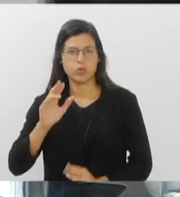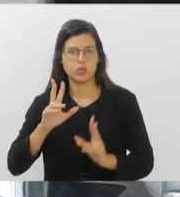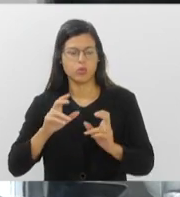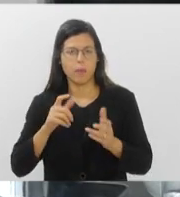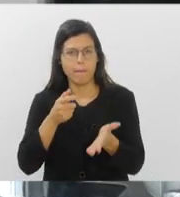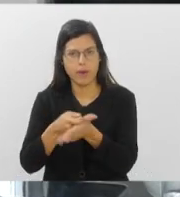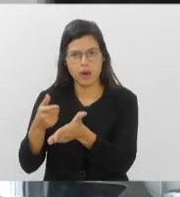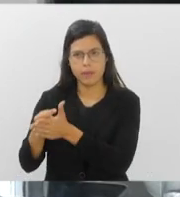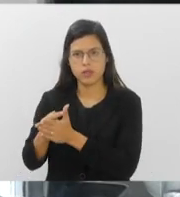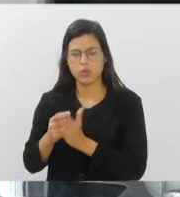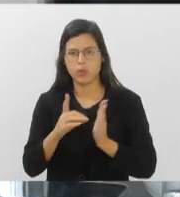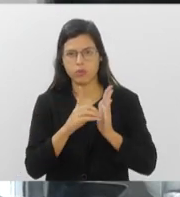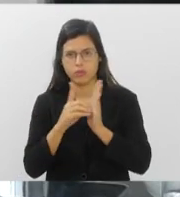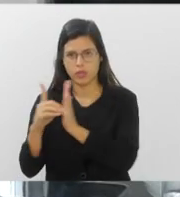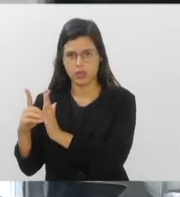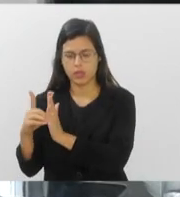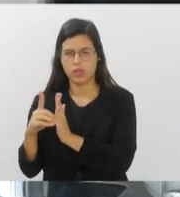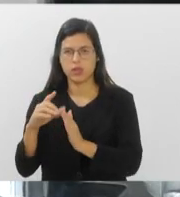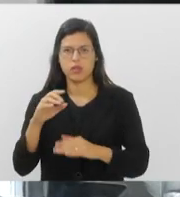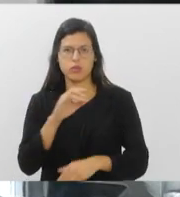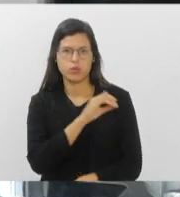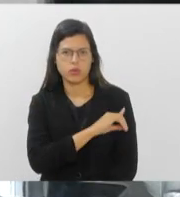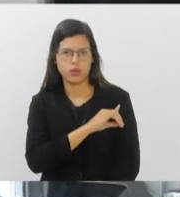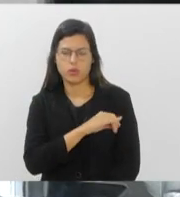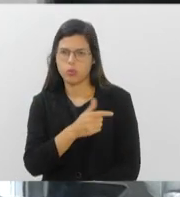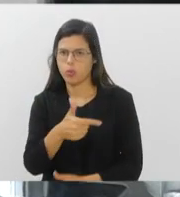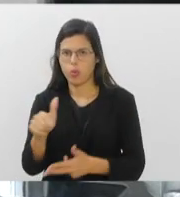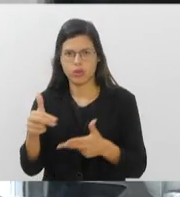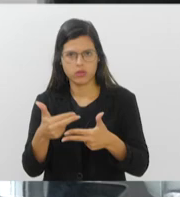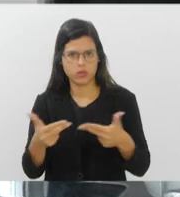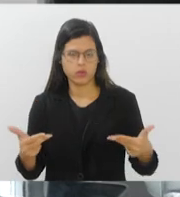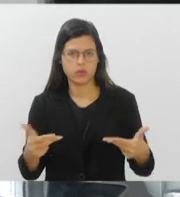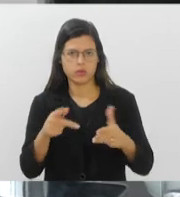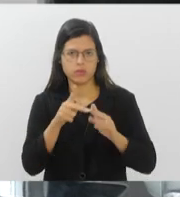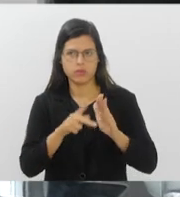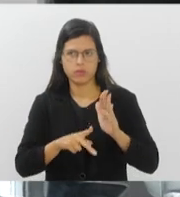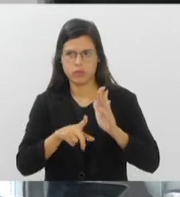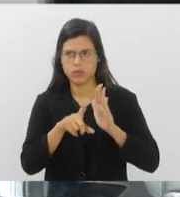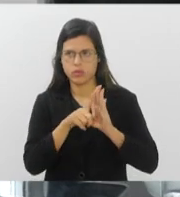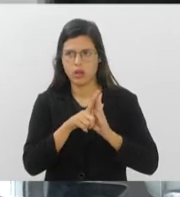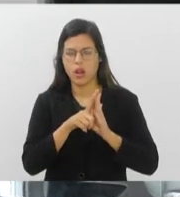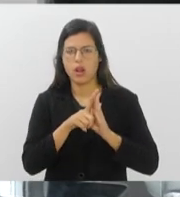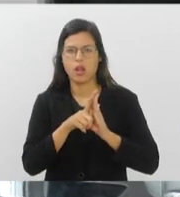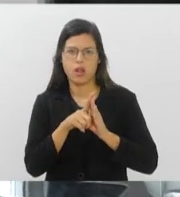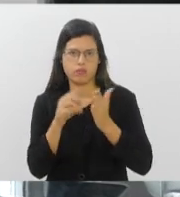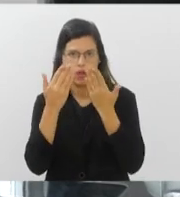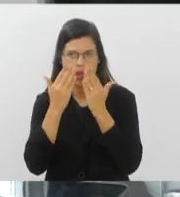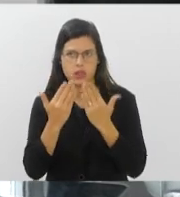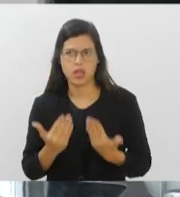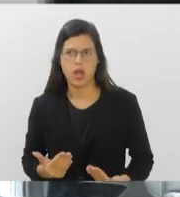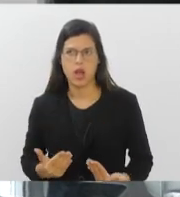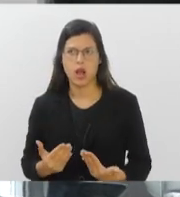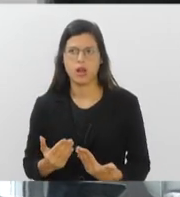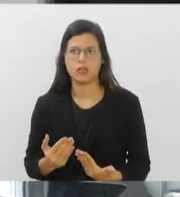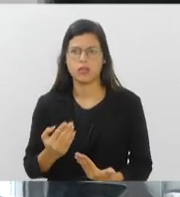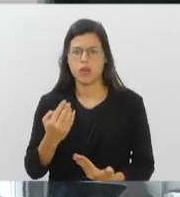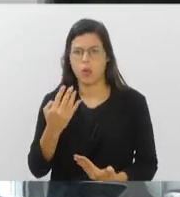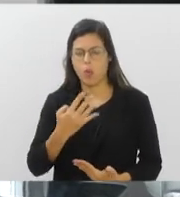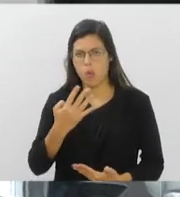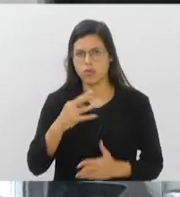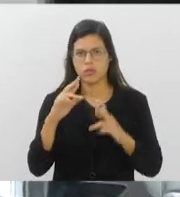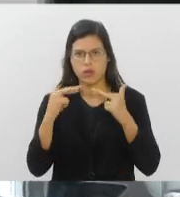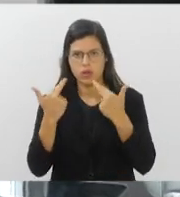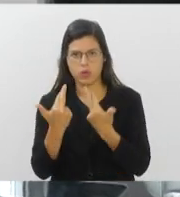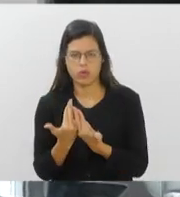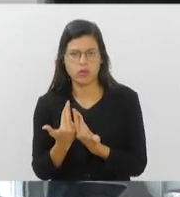pelo DETRAN-RJ e dá outras providências. Projeto saiu com vista para o deputado Luiz Paulo na 4ª reunião ordinária desse